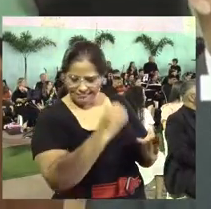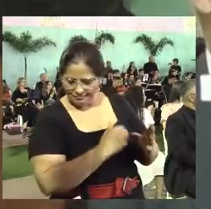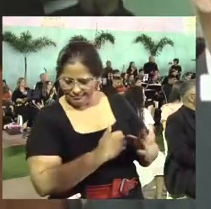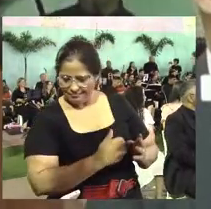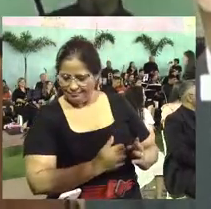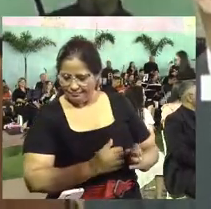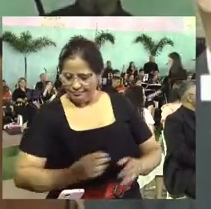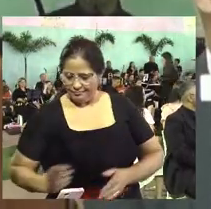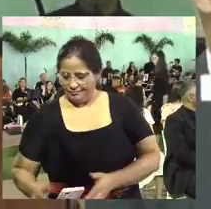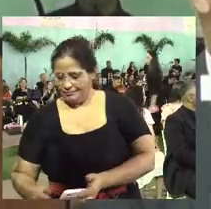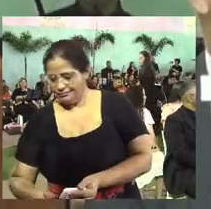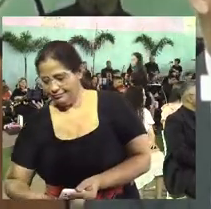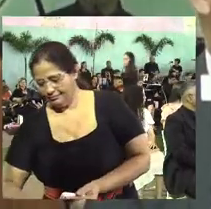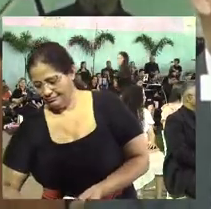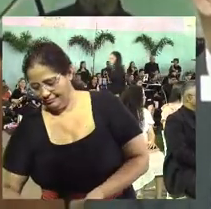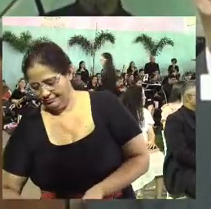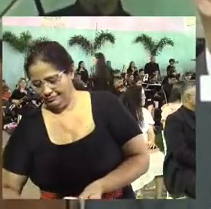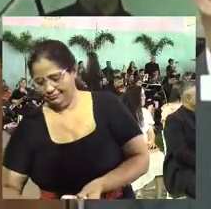aleluia